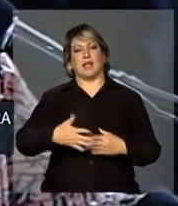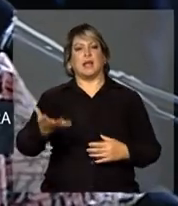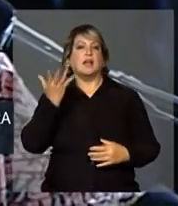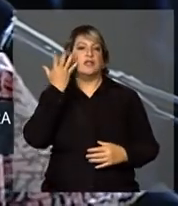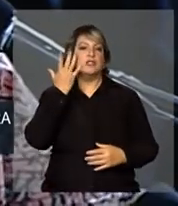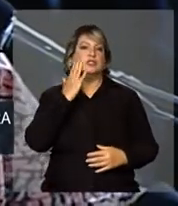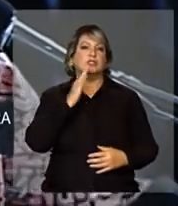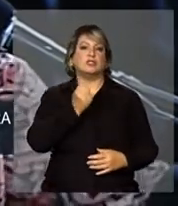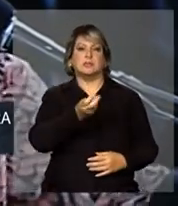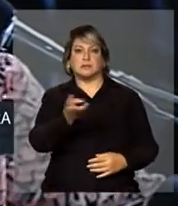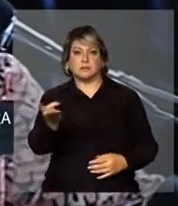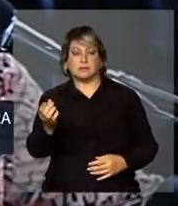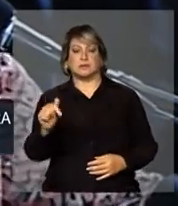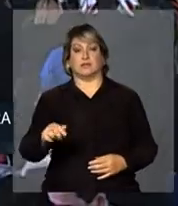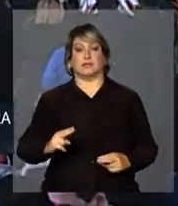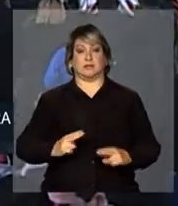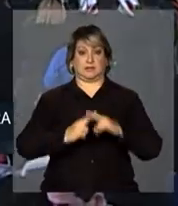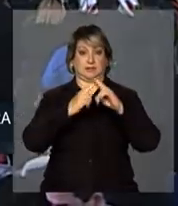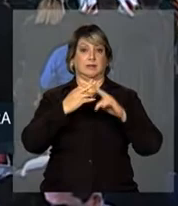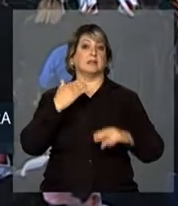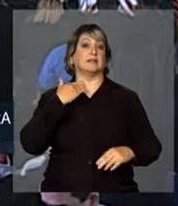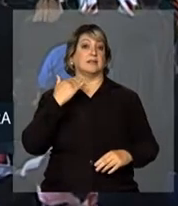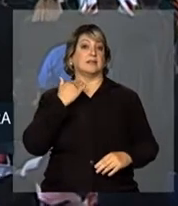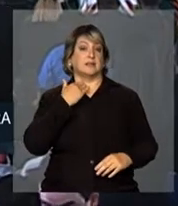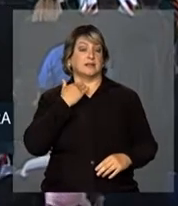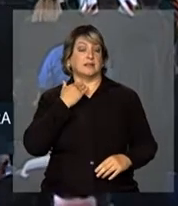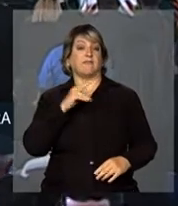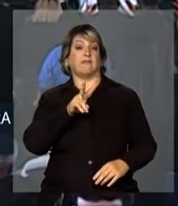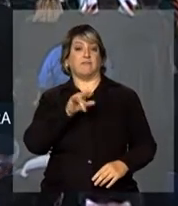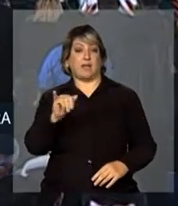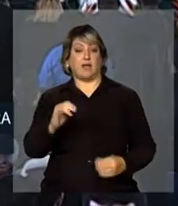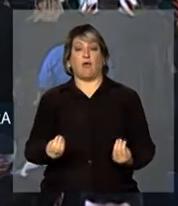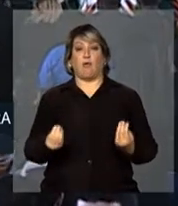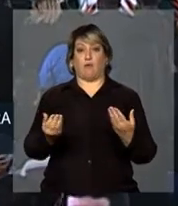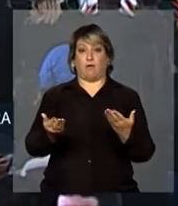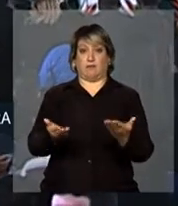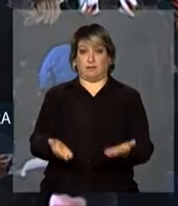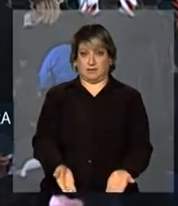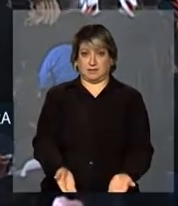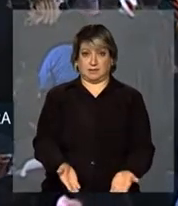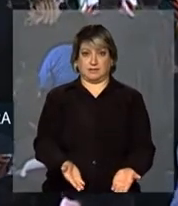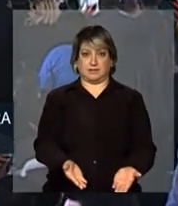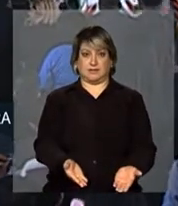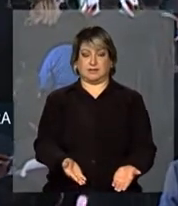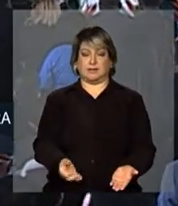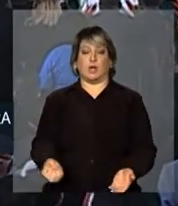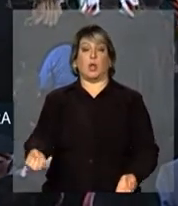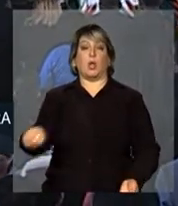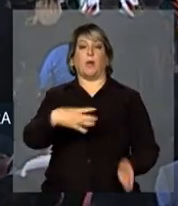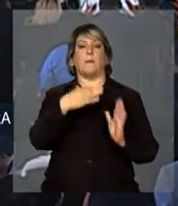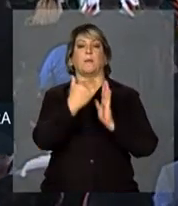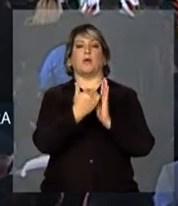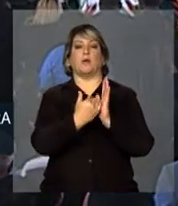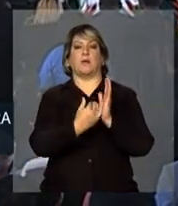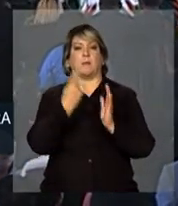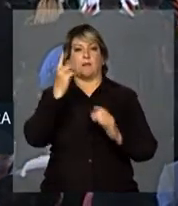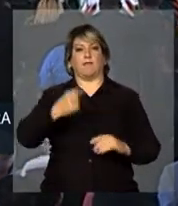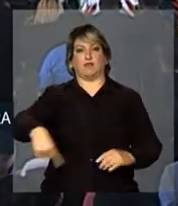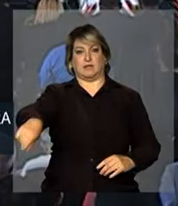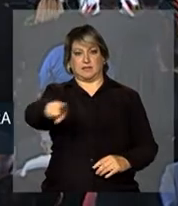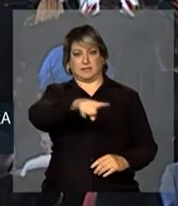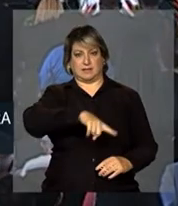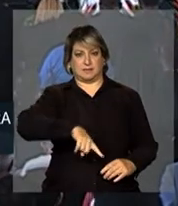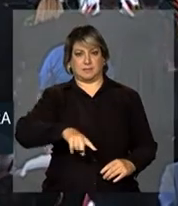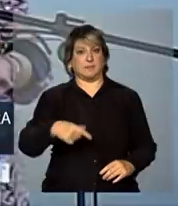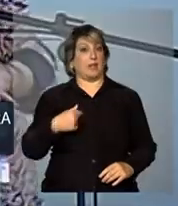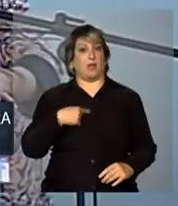dias, a Caixa vai oferecer um novo programa para vocês.